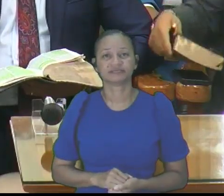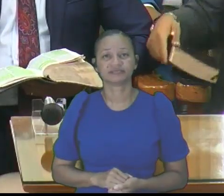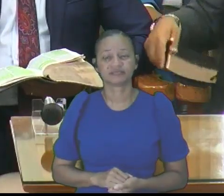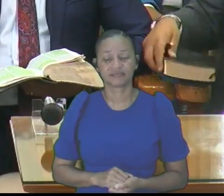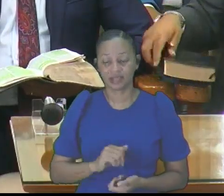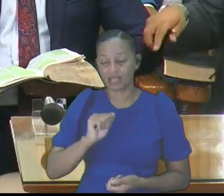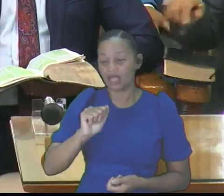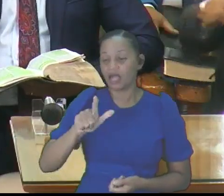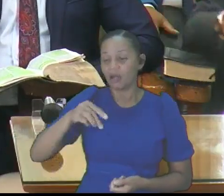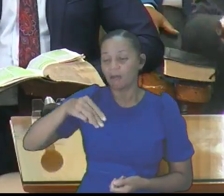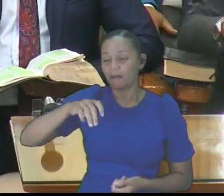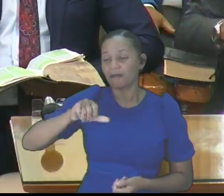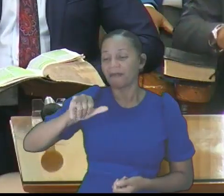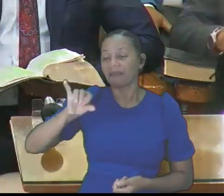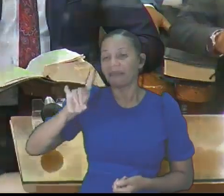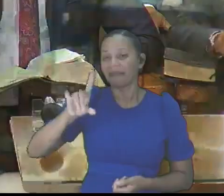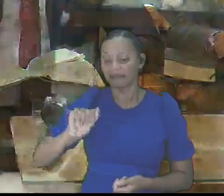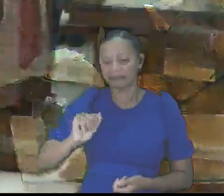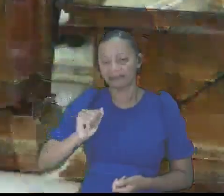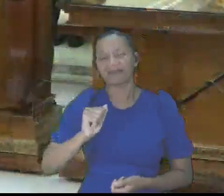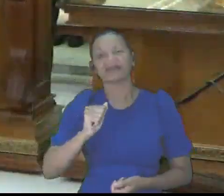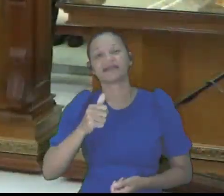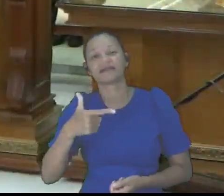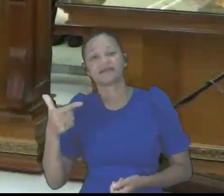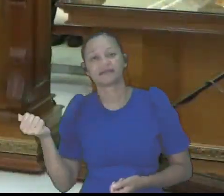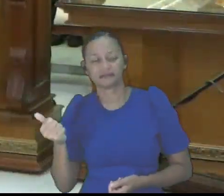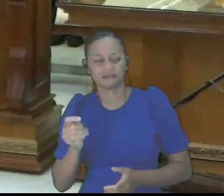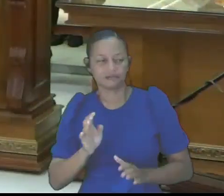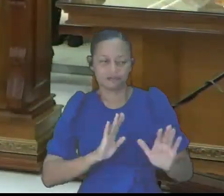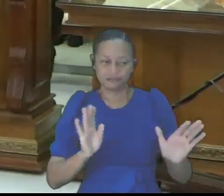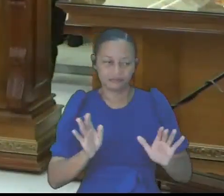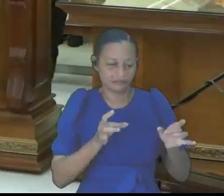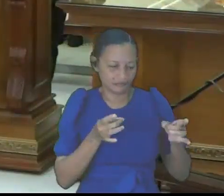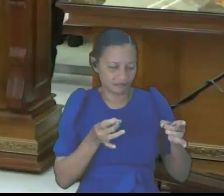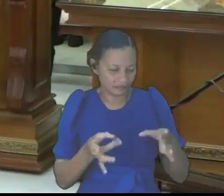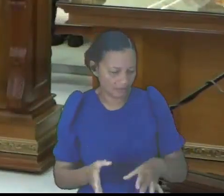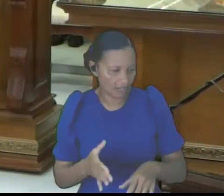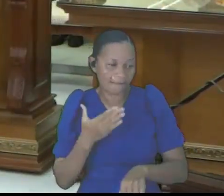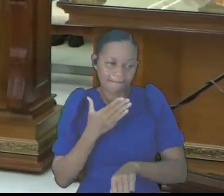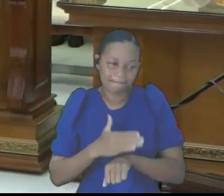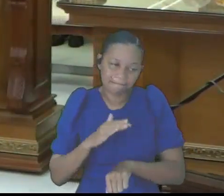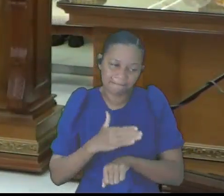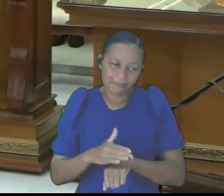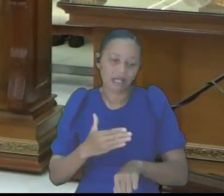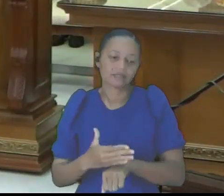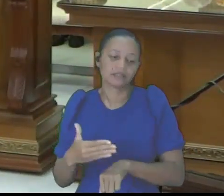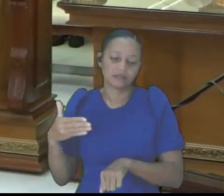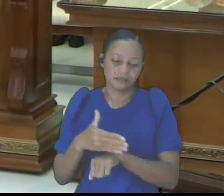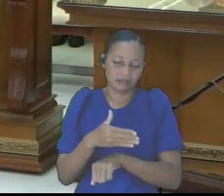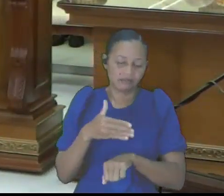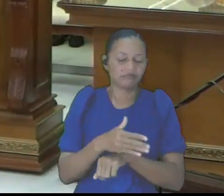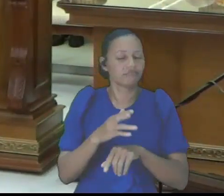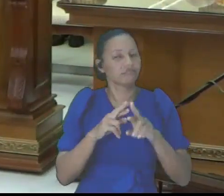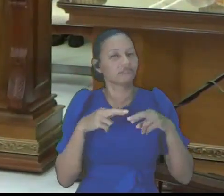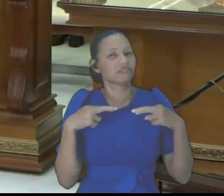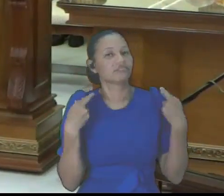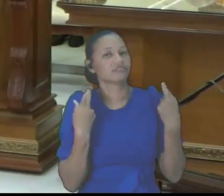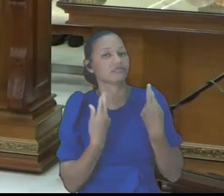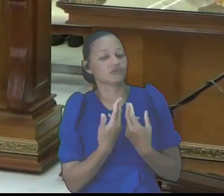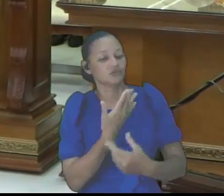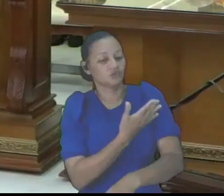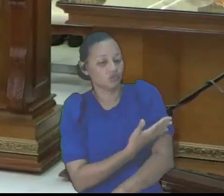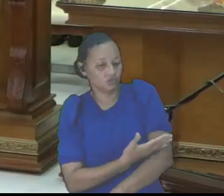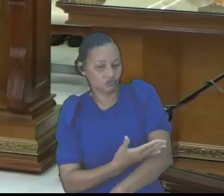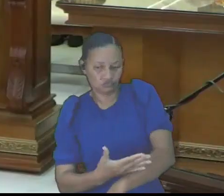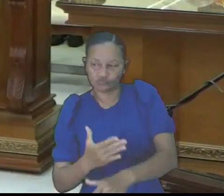Almeida 21, leia aí na Almeida 21. Não abandonemos a prática de nos reunir, como é costume